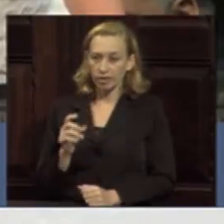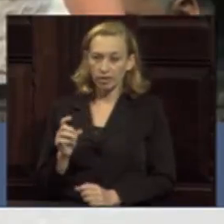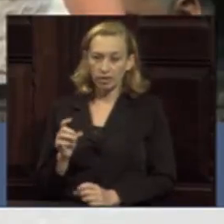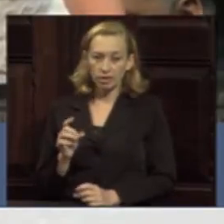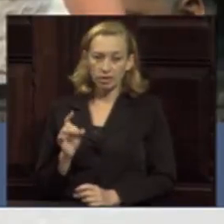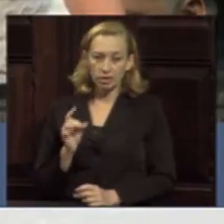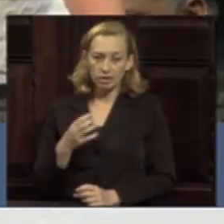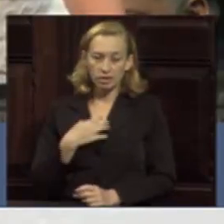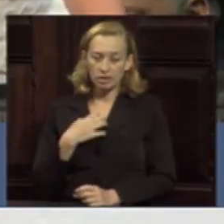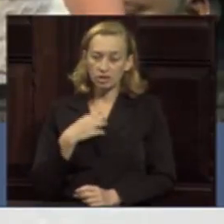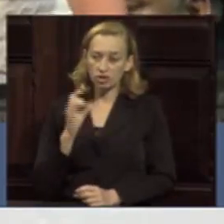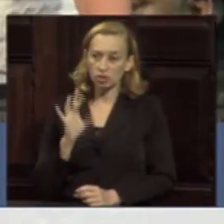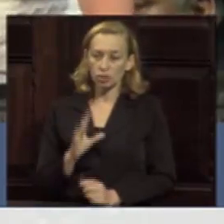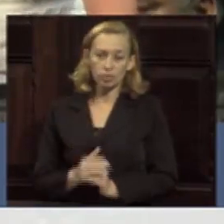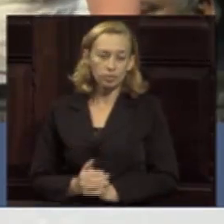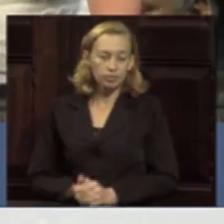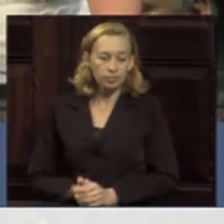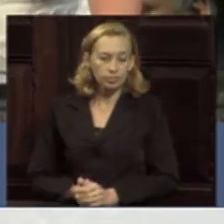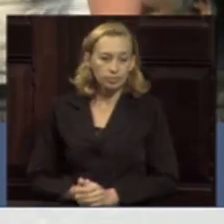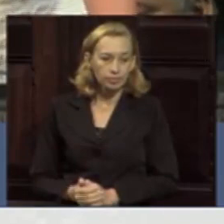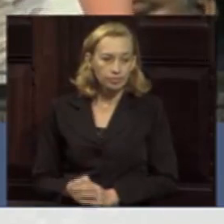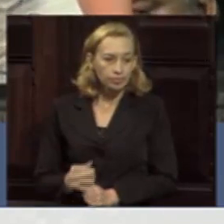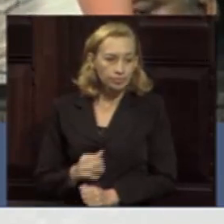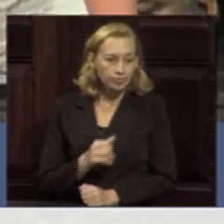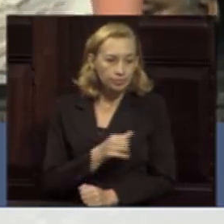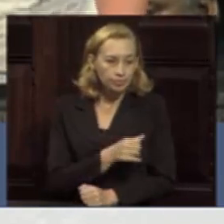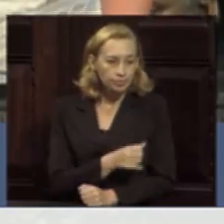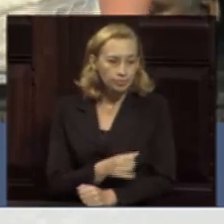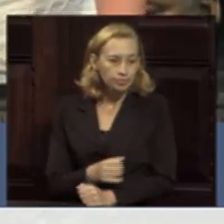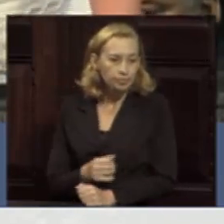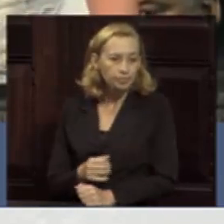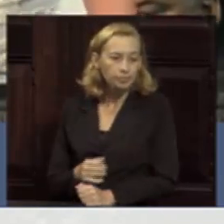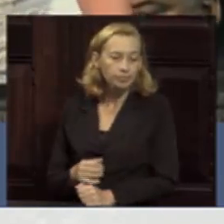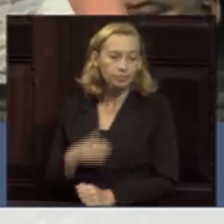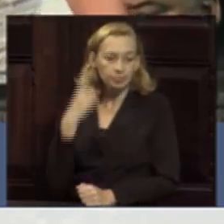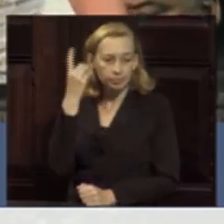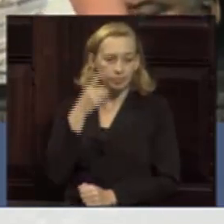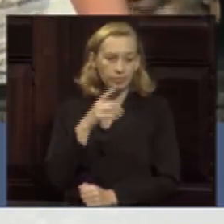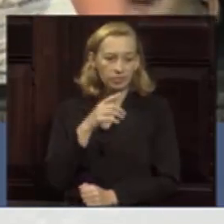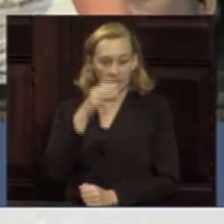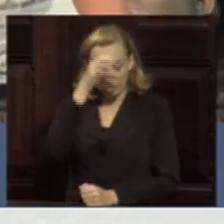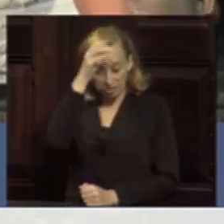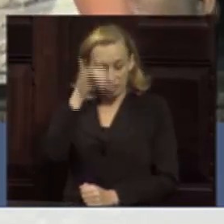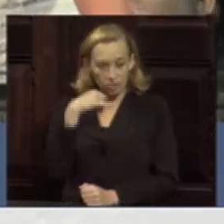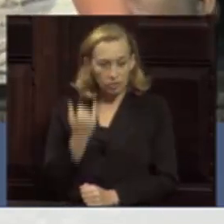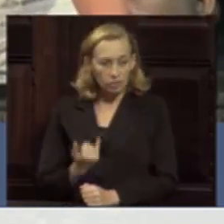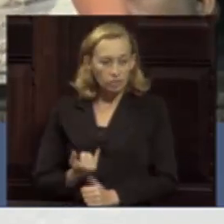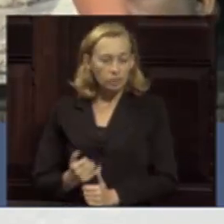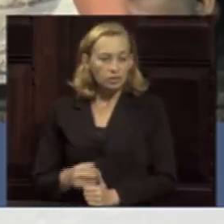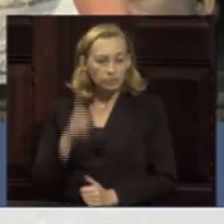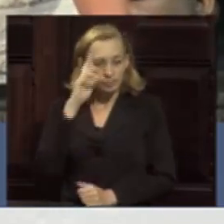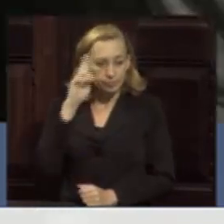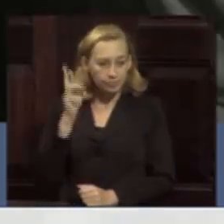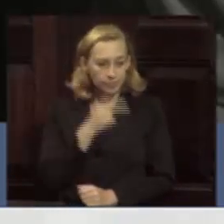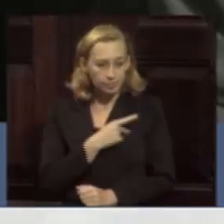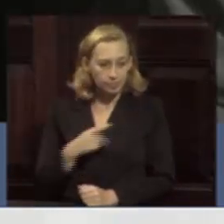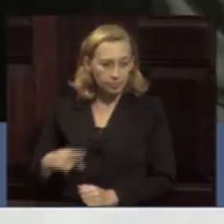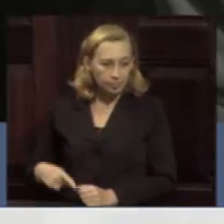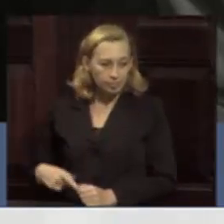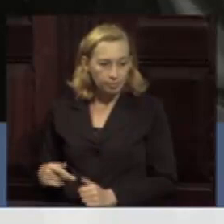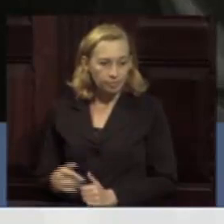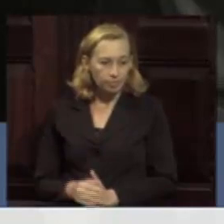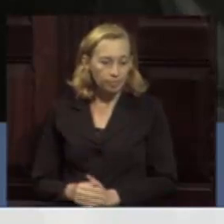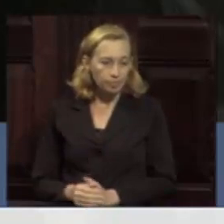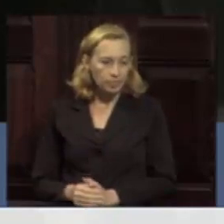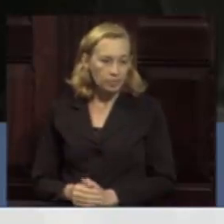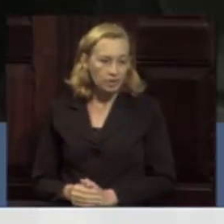Ju, agora bem instrumentalizada com esse debate, para emitir seu parecer. Senhor presidente, após